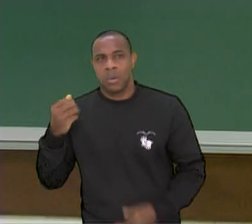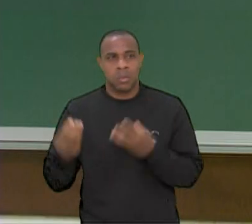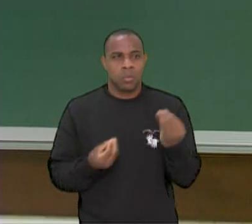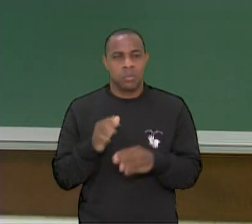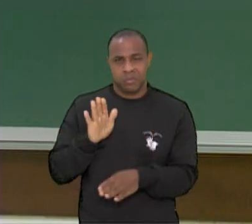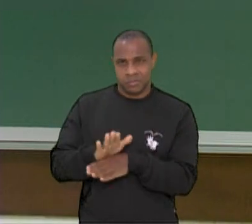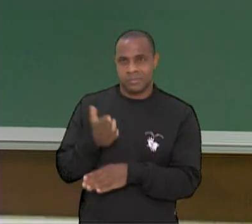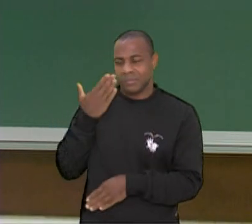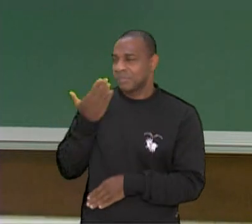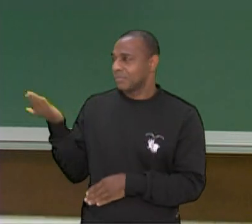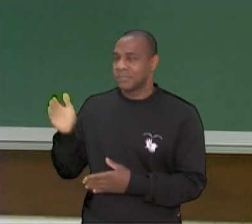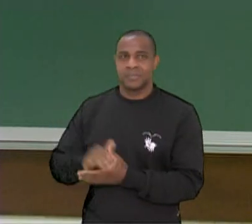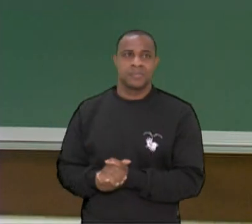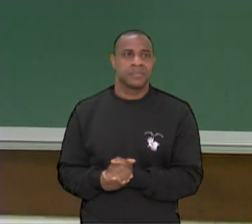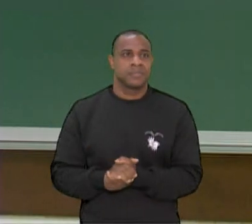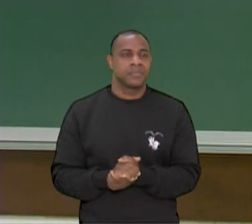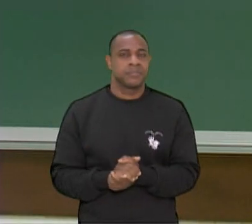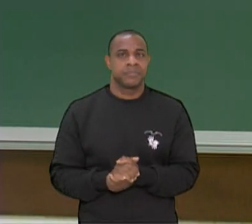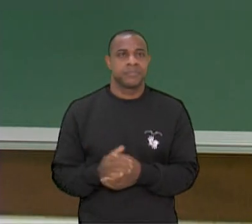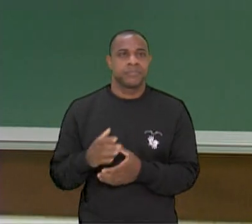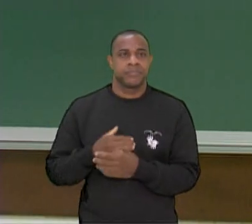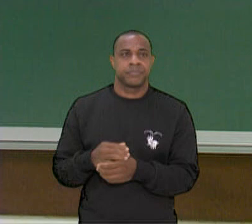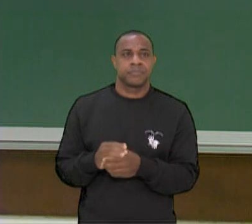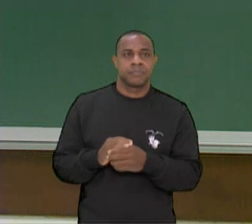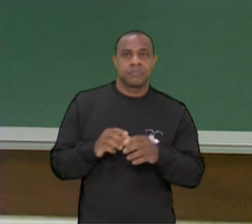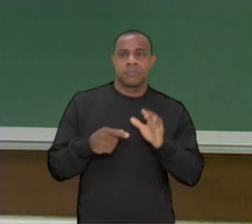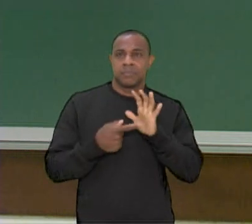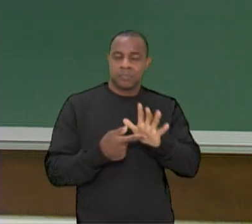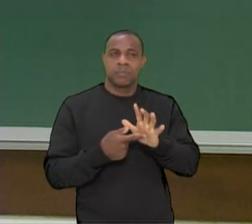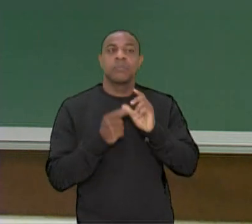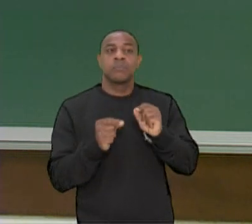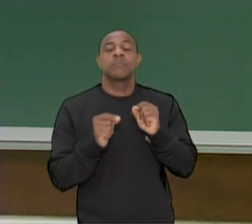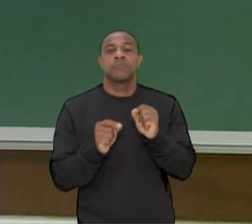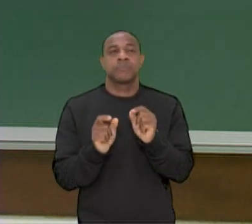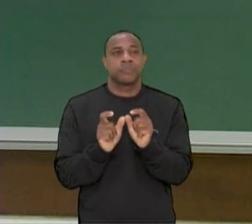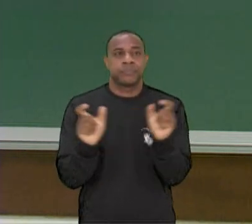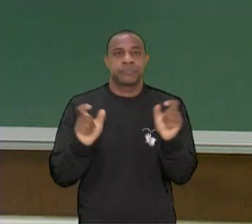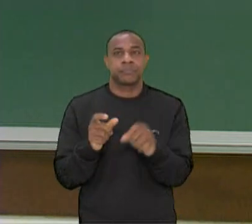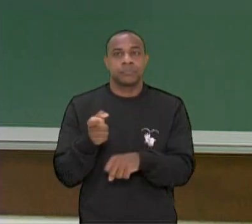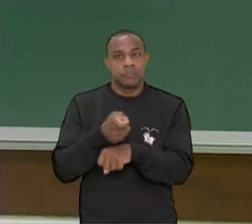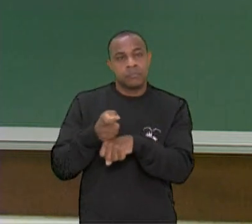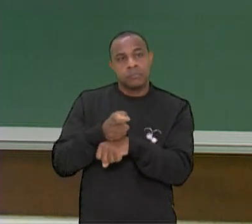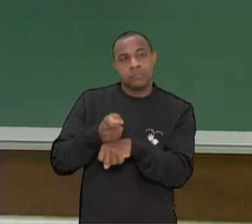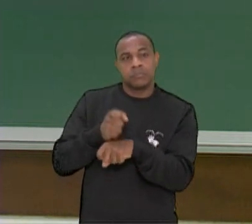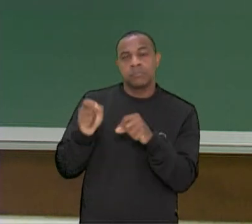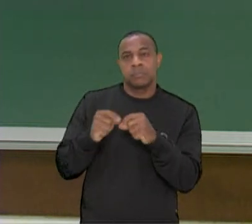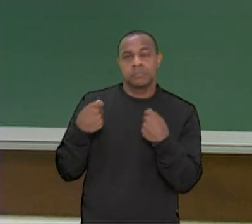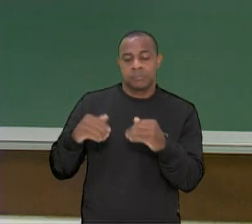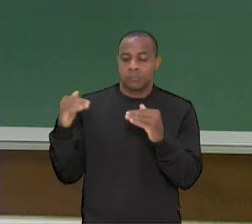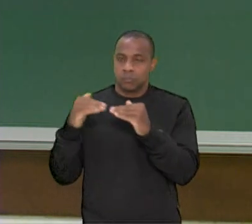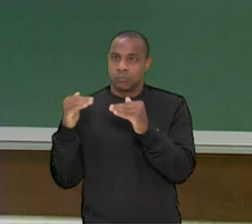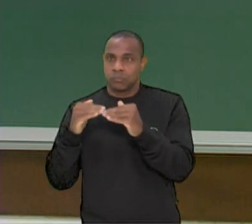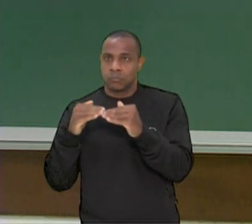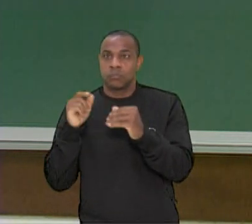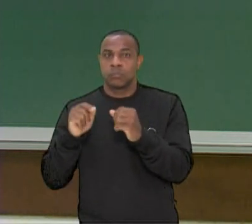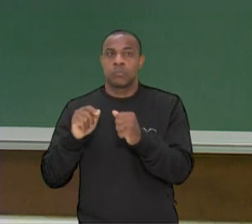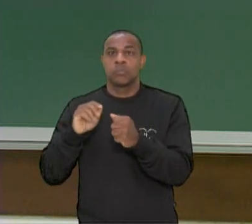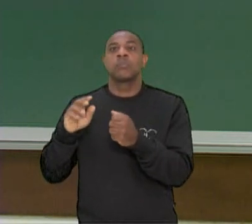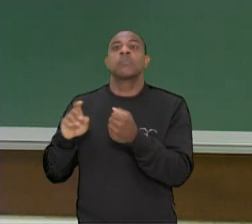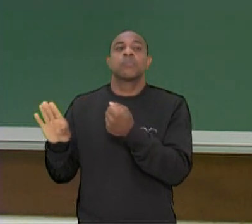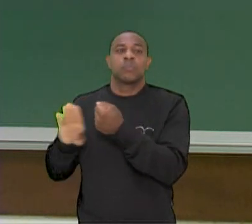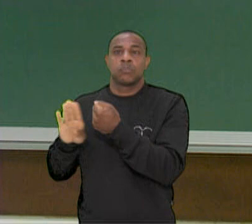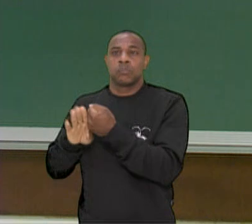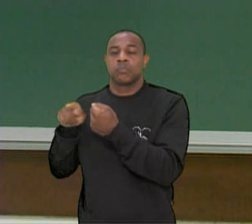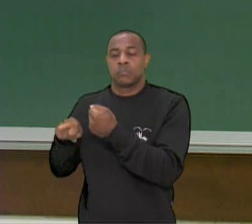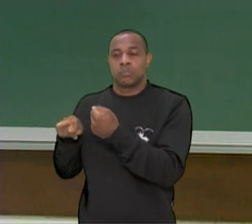vocês. Essas são expressões adjetivas, ou seja, elas devem concordar com o substantivo que elas